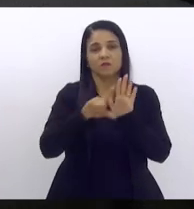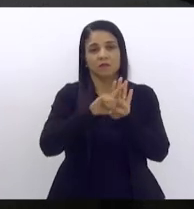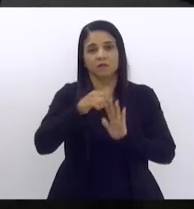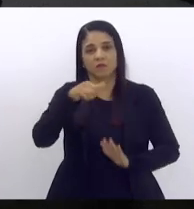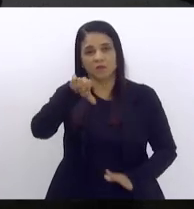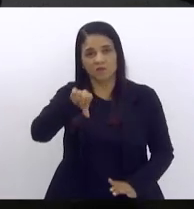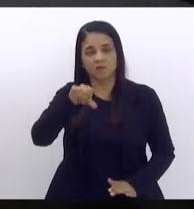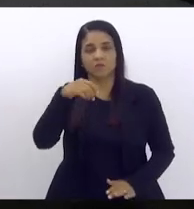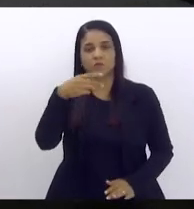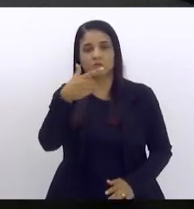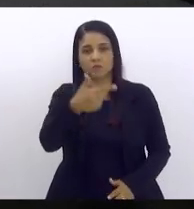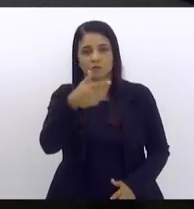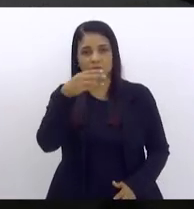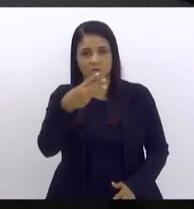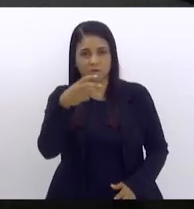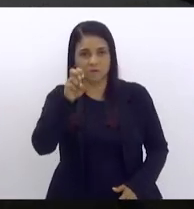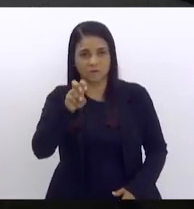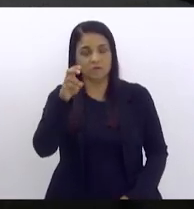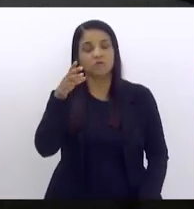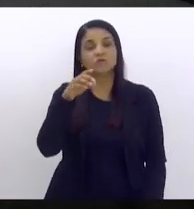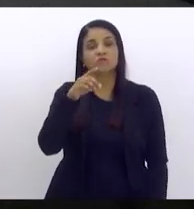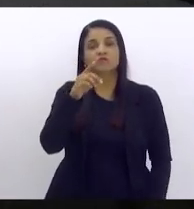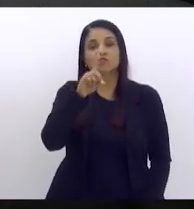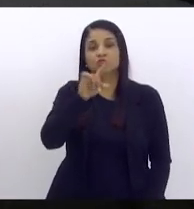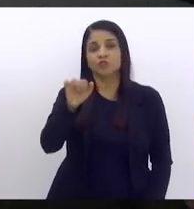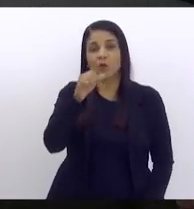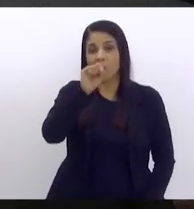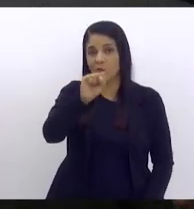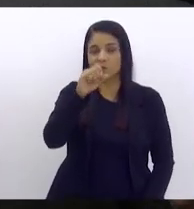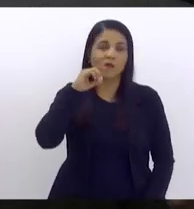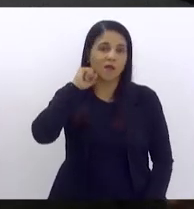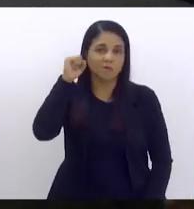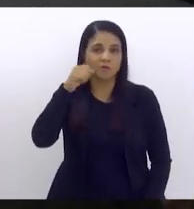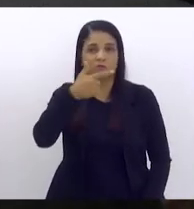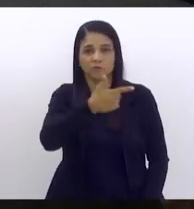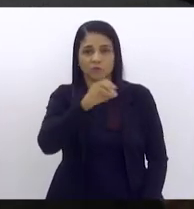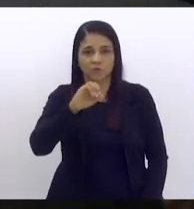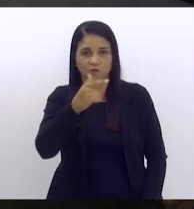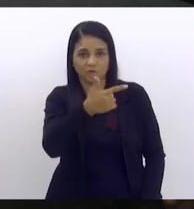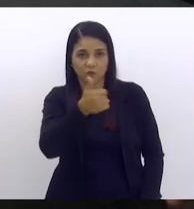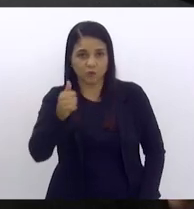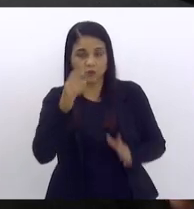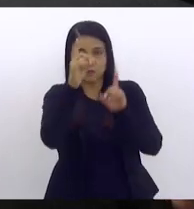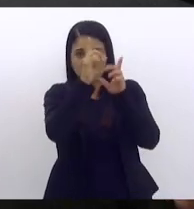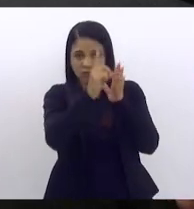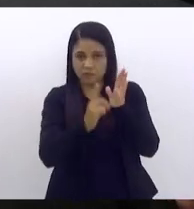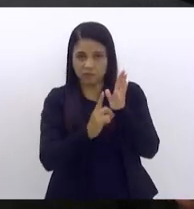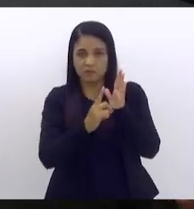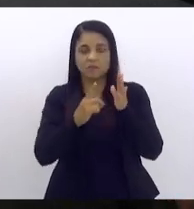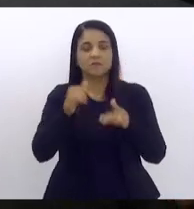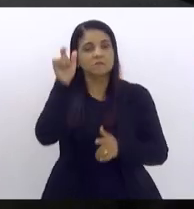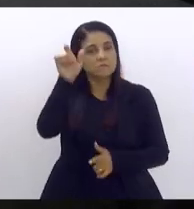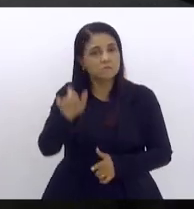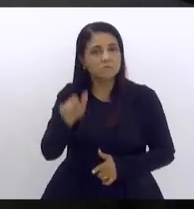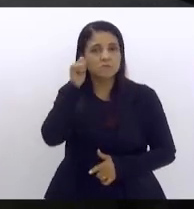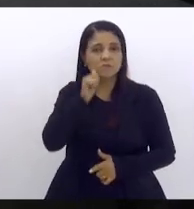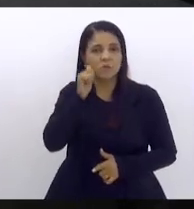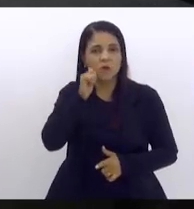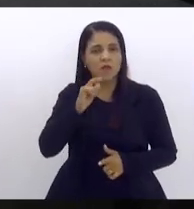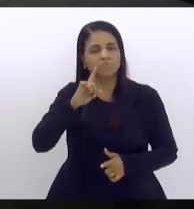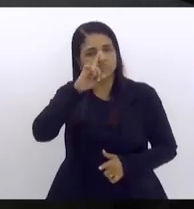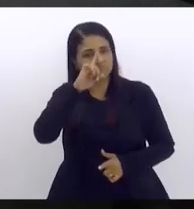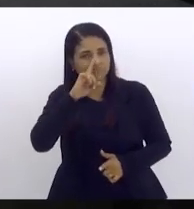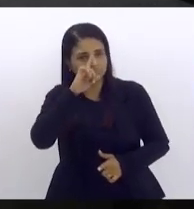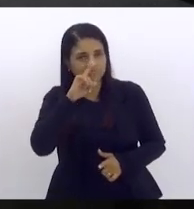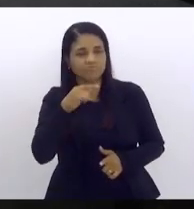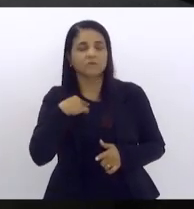9.235, de 8 de abril de 2021, que estabelece as diretrizes para atendimento de mulheres em situação de risco e